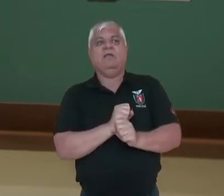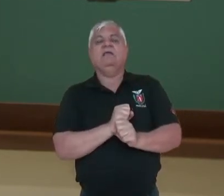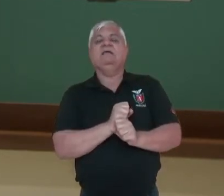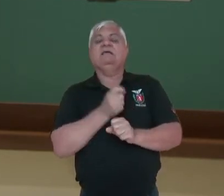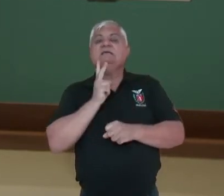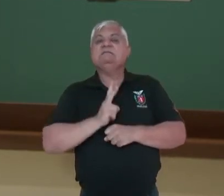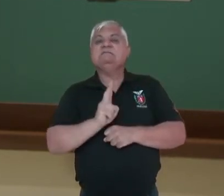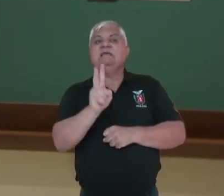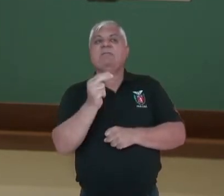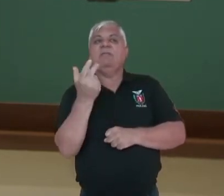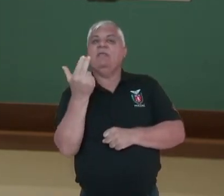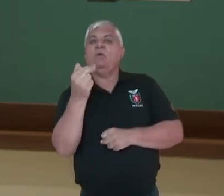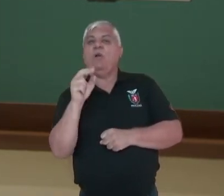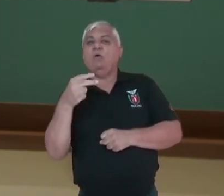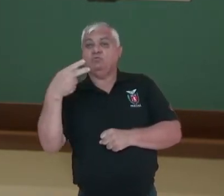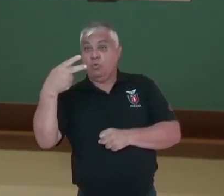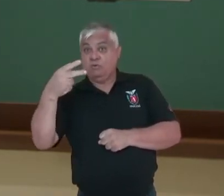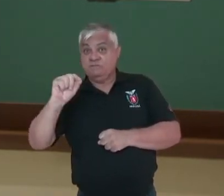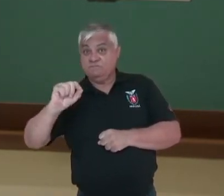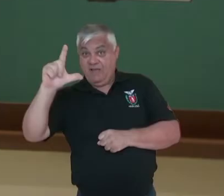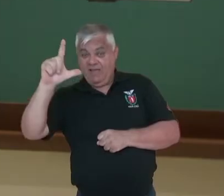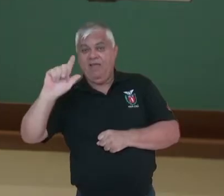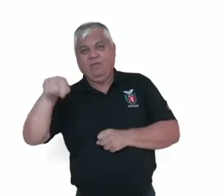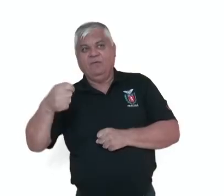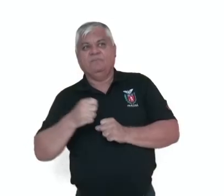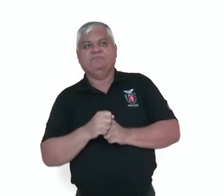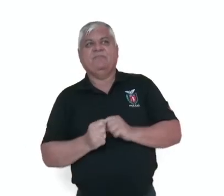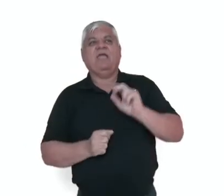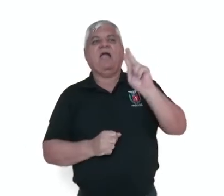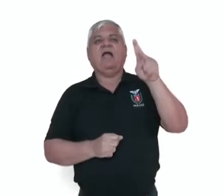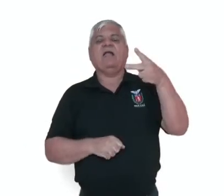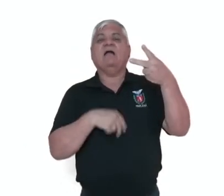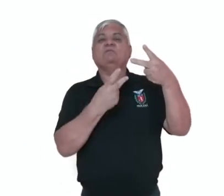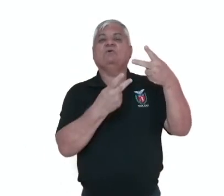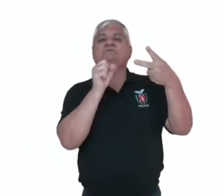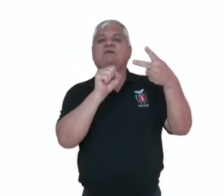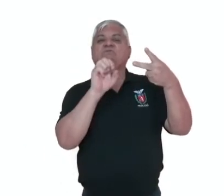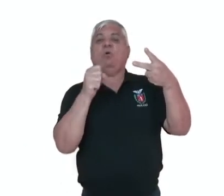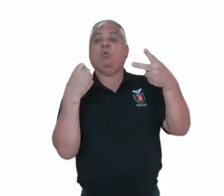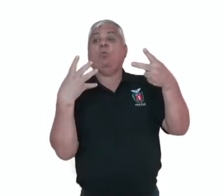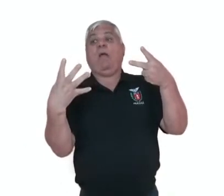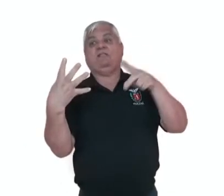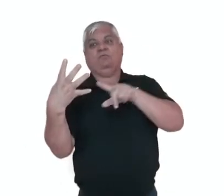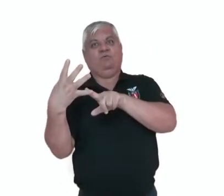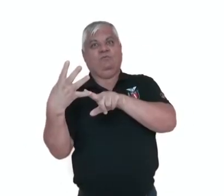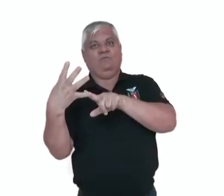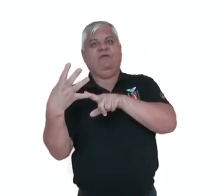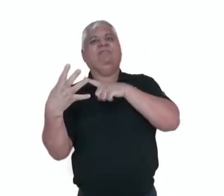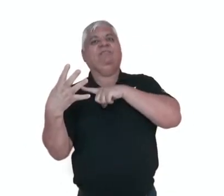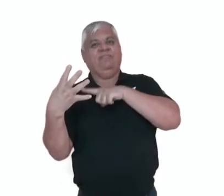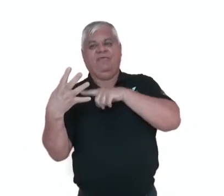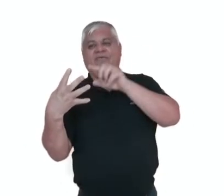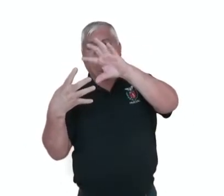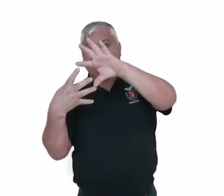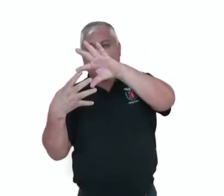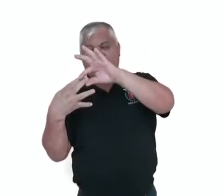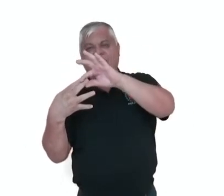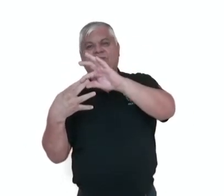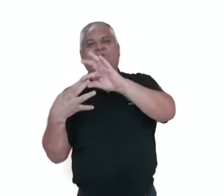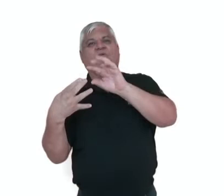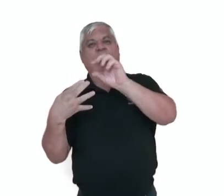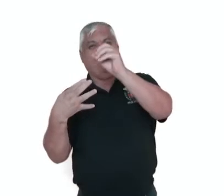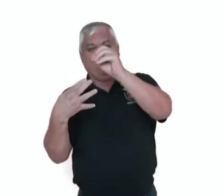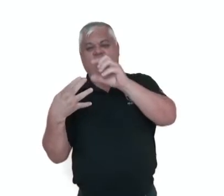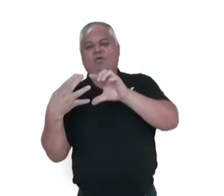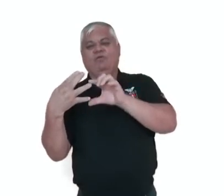for igual ou maior do que 2. Por exemplo, o H2SO4, né, ele tem 4 oxigênios e 2 hidrogênios. Então, fazendo